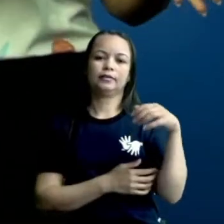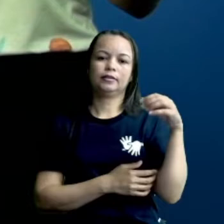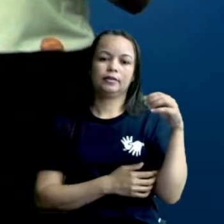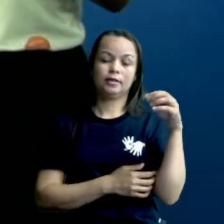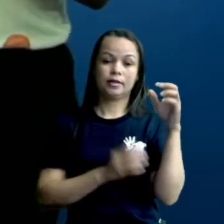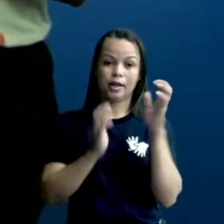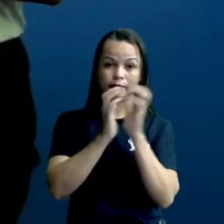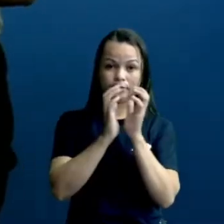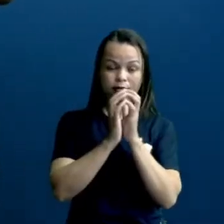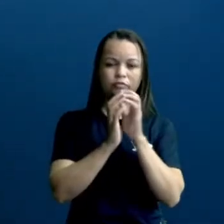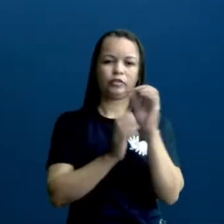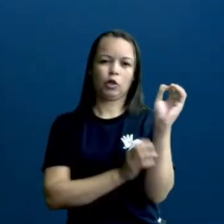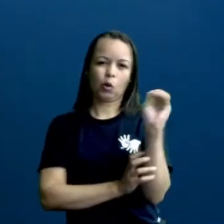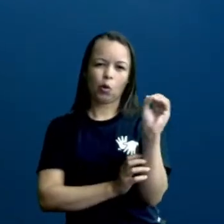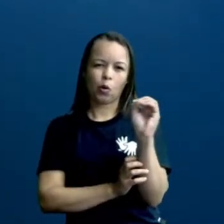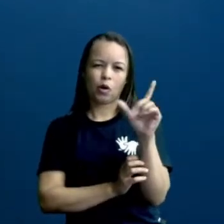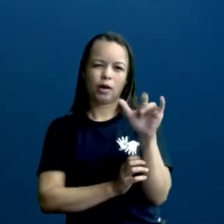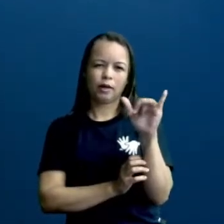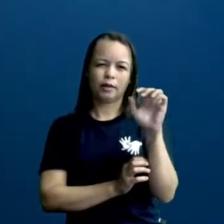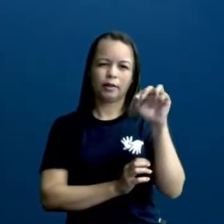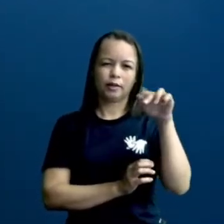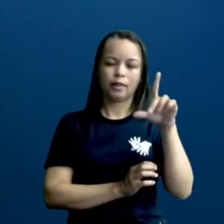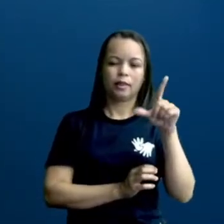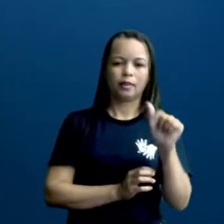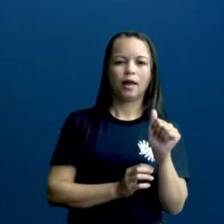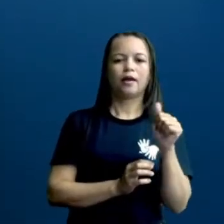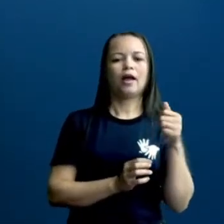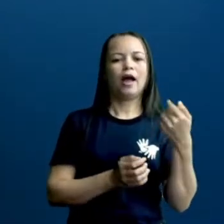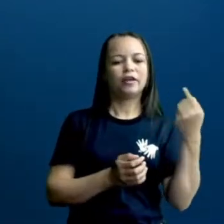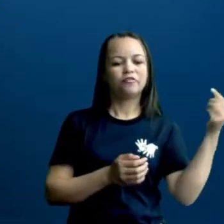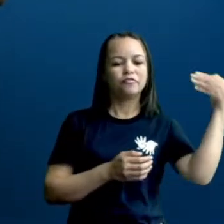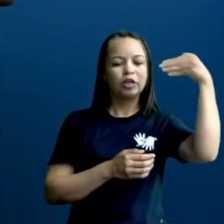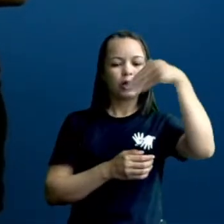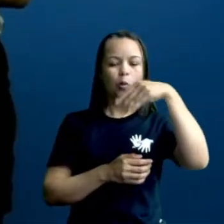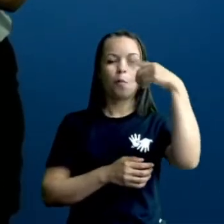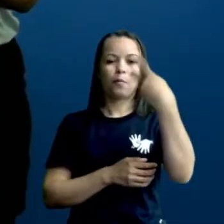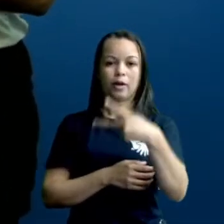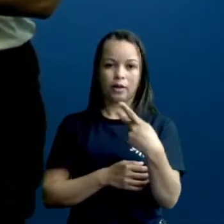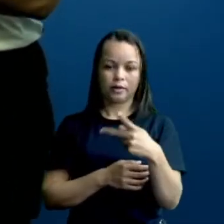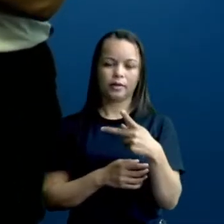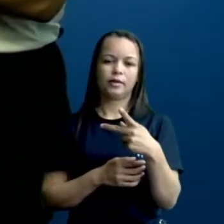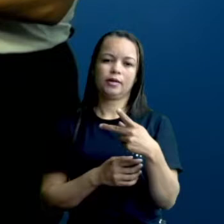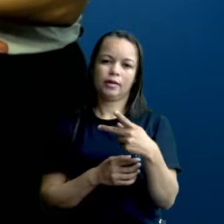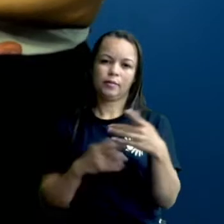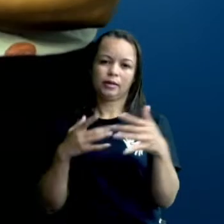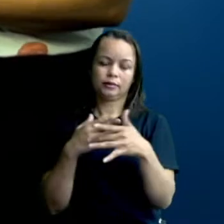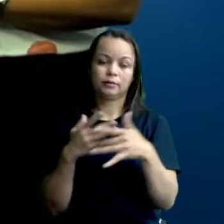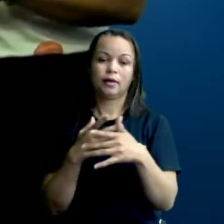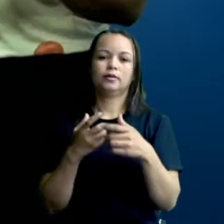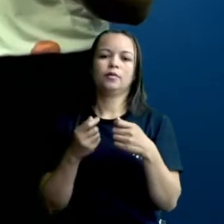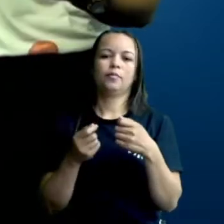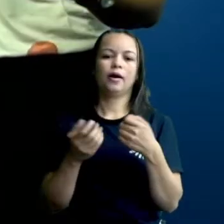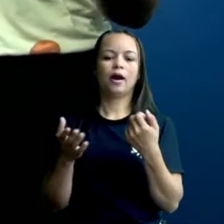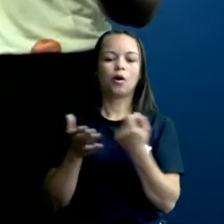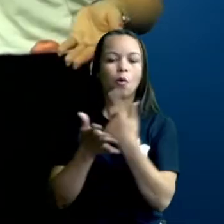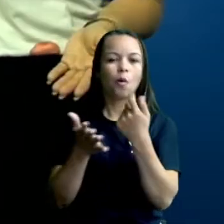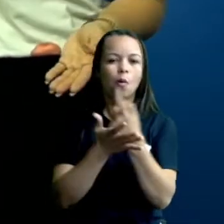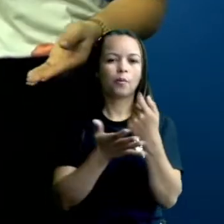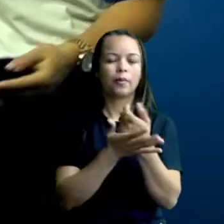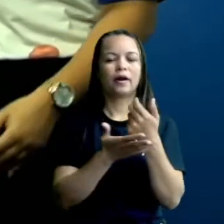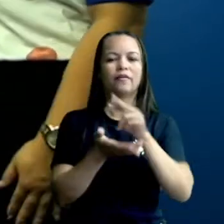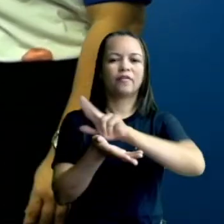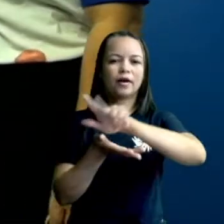e Olinda vinham para cá, para Santo Antão da Mata, para comprar e adquirir esses produtos, que eram